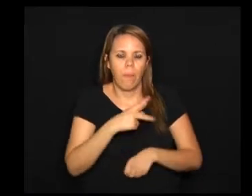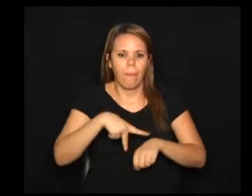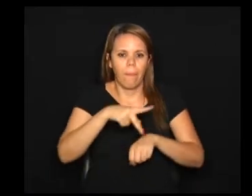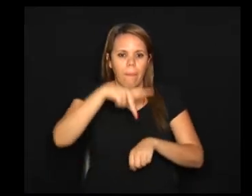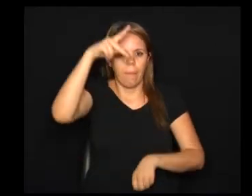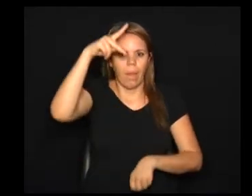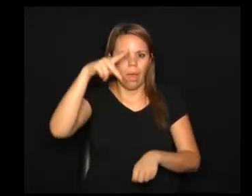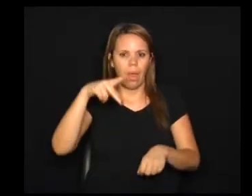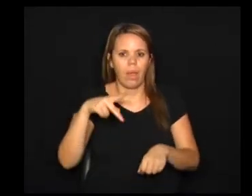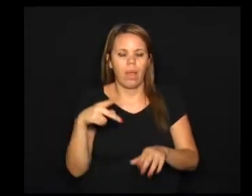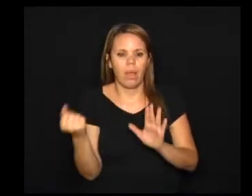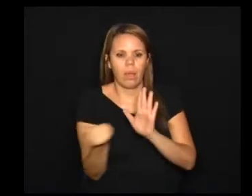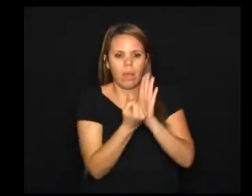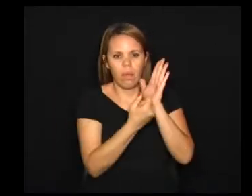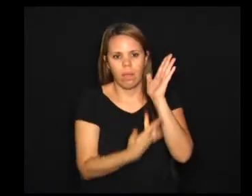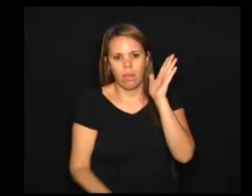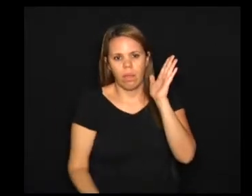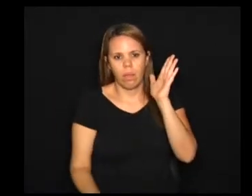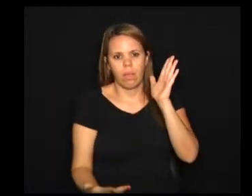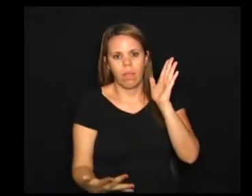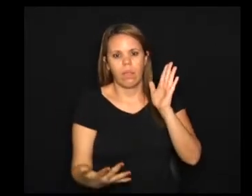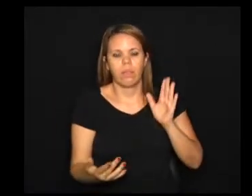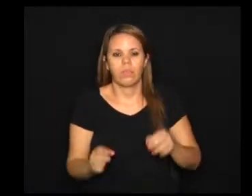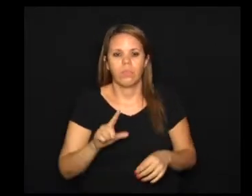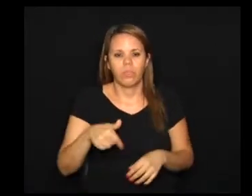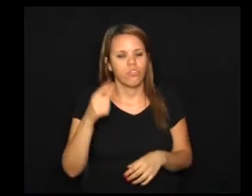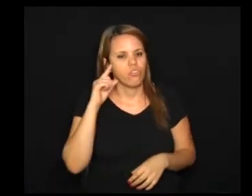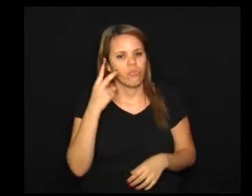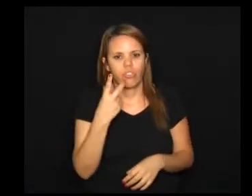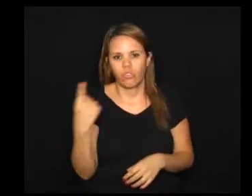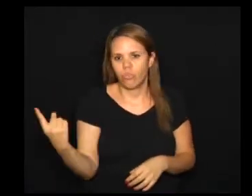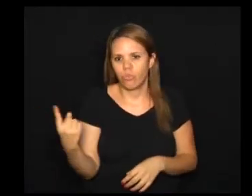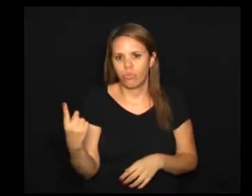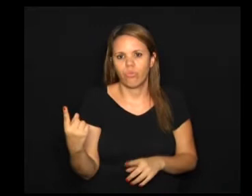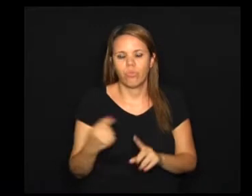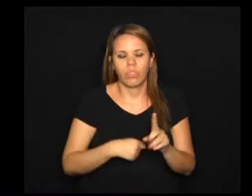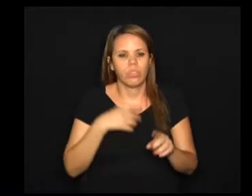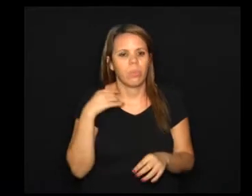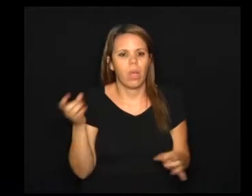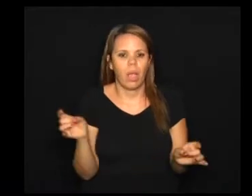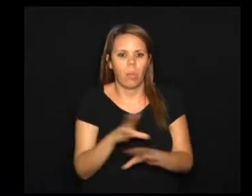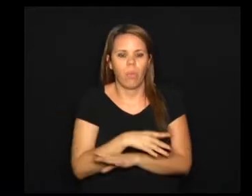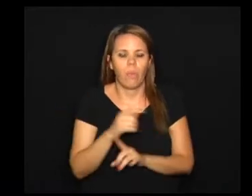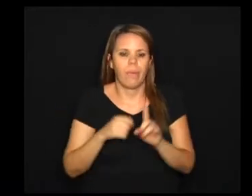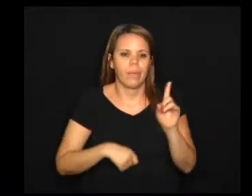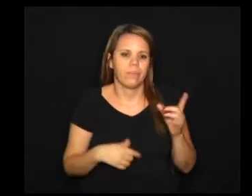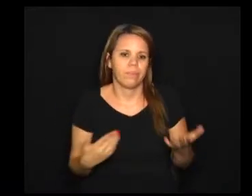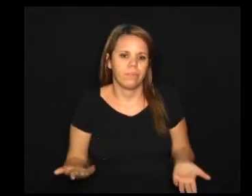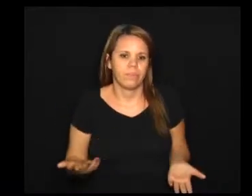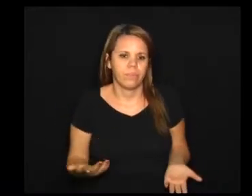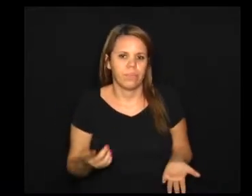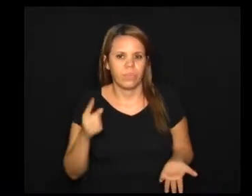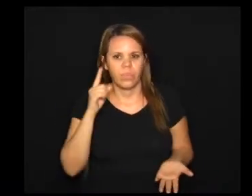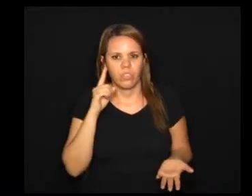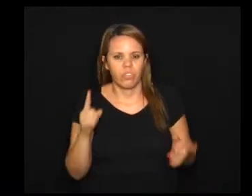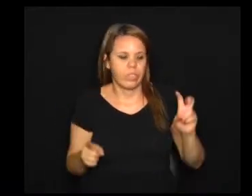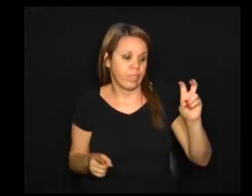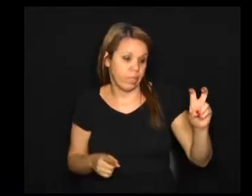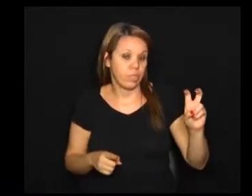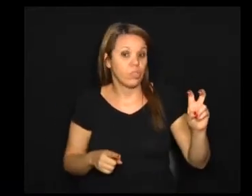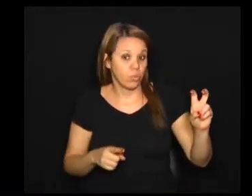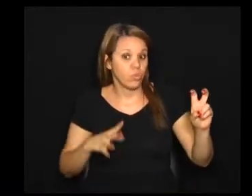no outro é uma emenda de feriado de 21 de abril, aí depois já acabou o mês, né? Então a gente... Dia 5,